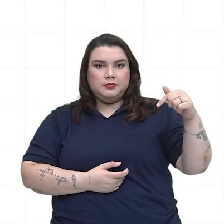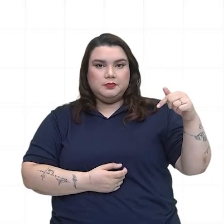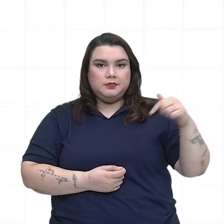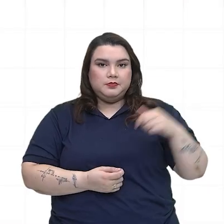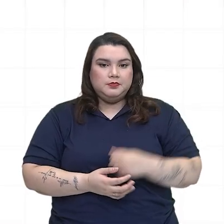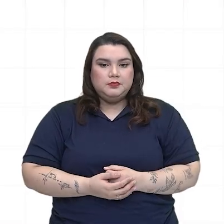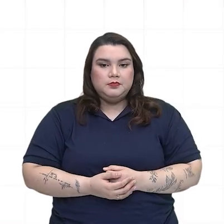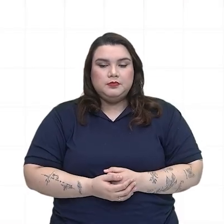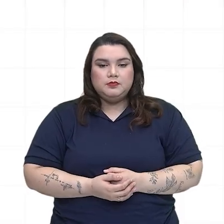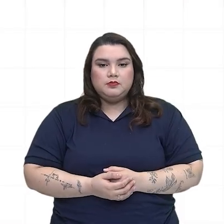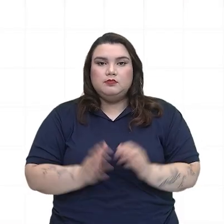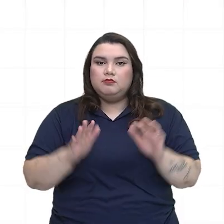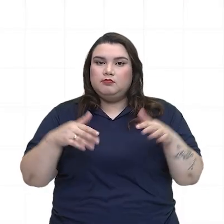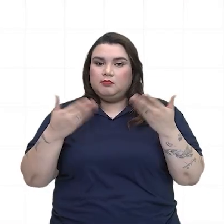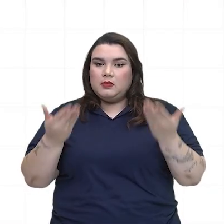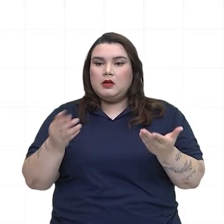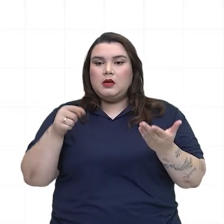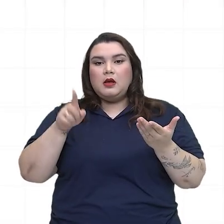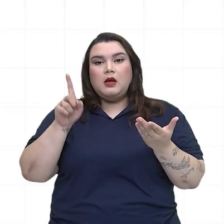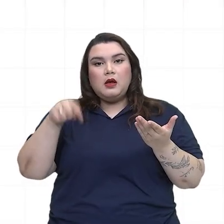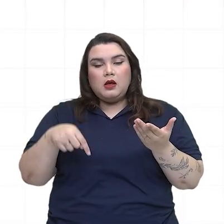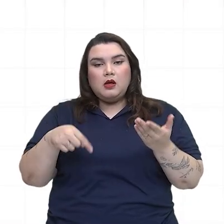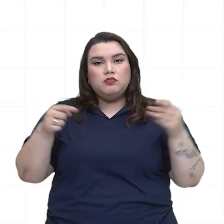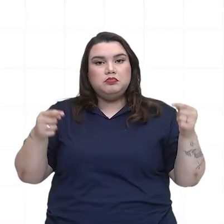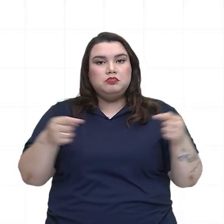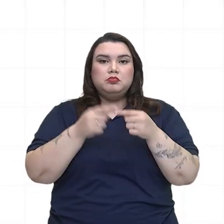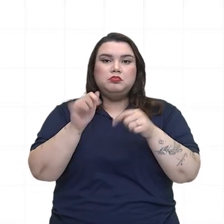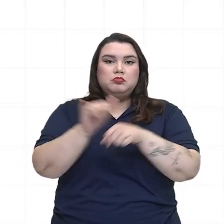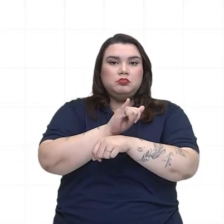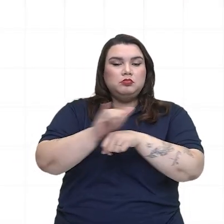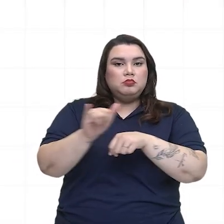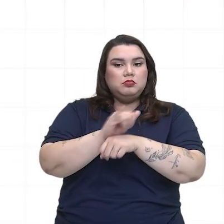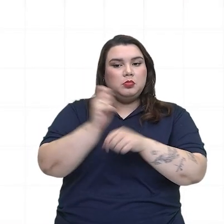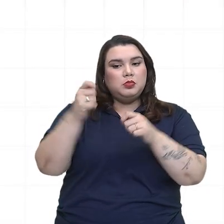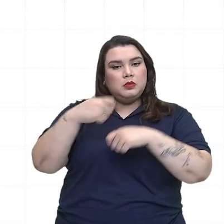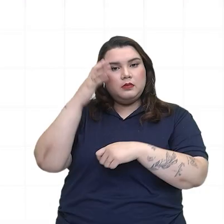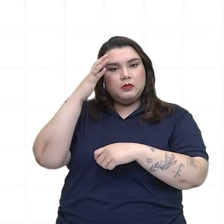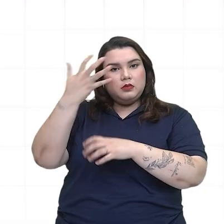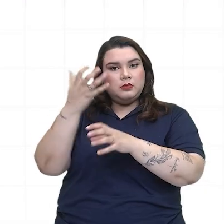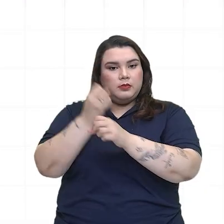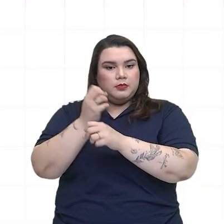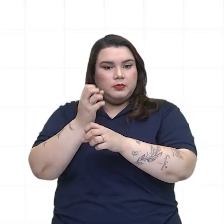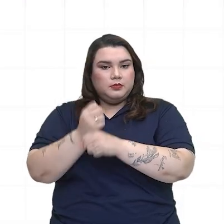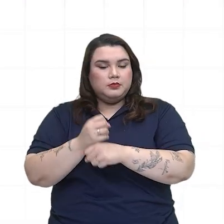12,167. Então, essa é uma das maneiras que a gente tem para resolver esse cálculo.